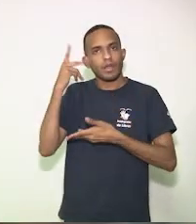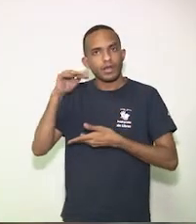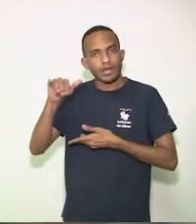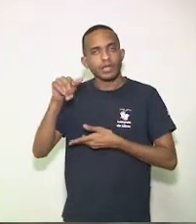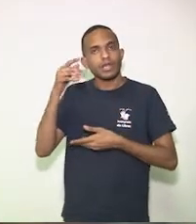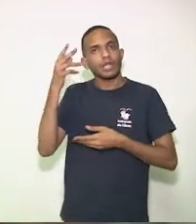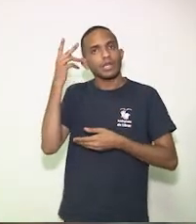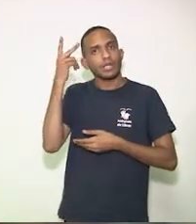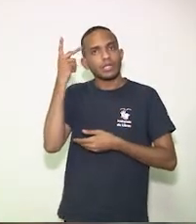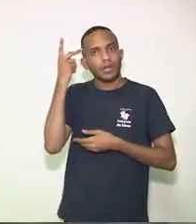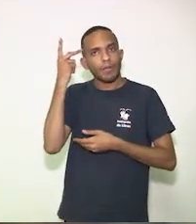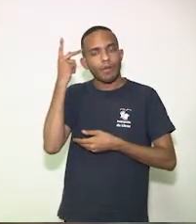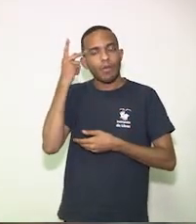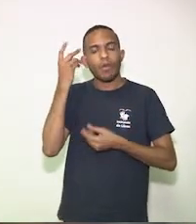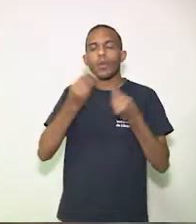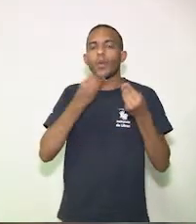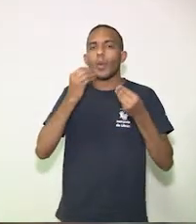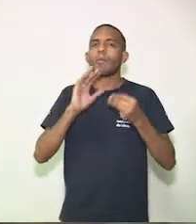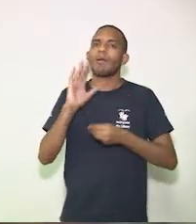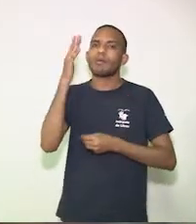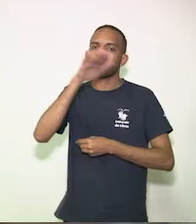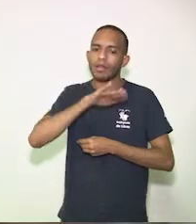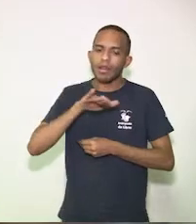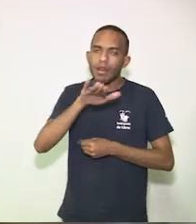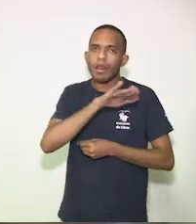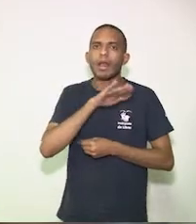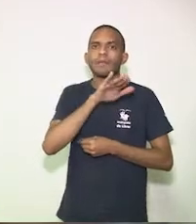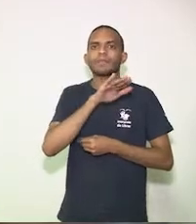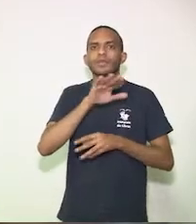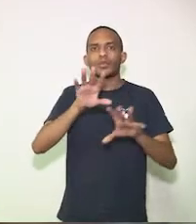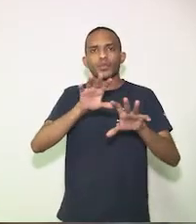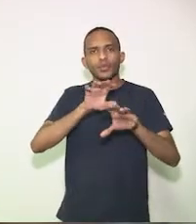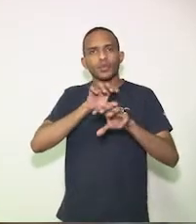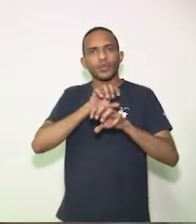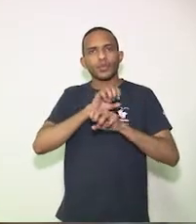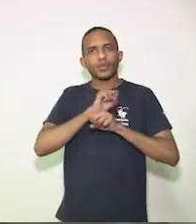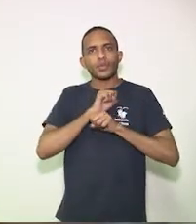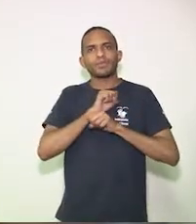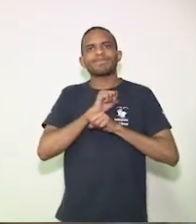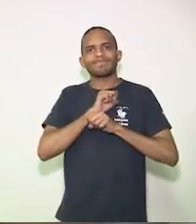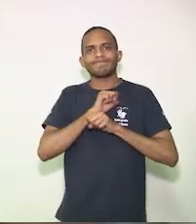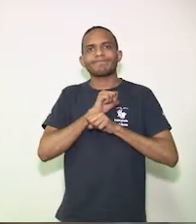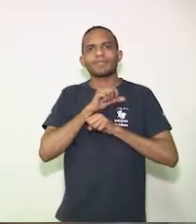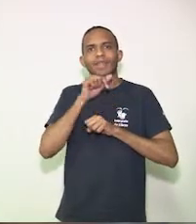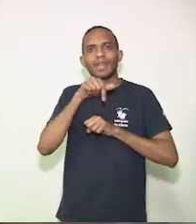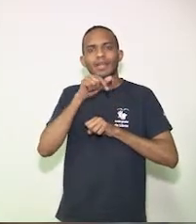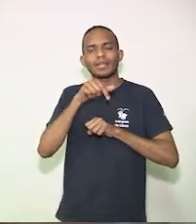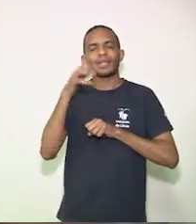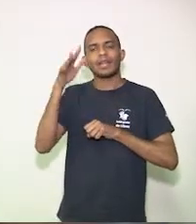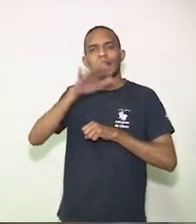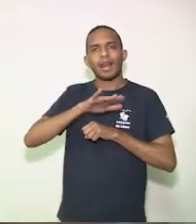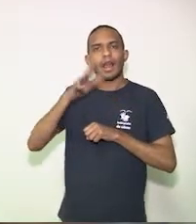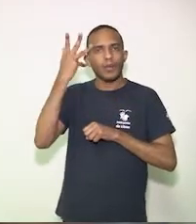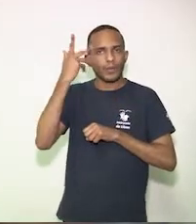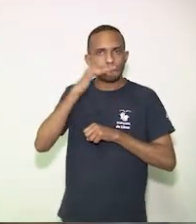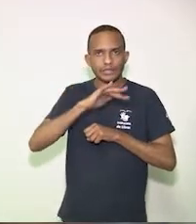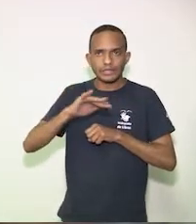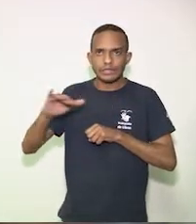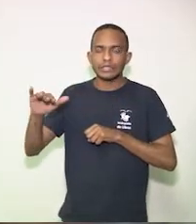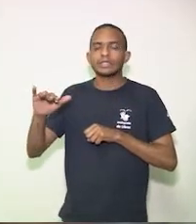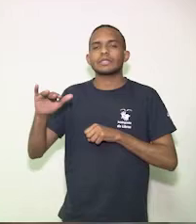Paulo, da cidade de São Paulo, sobre a situação da síndrome inflamatória multissistêmica